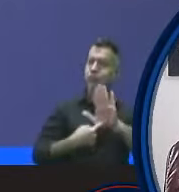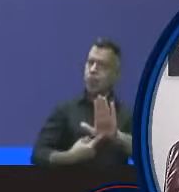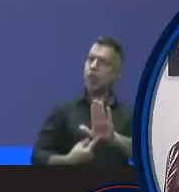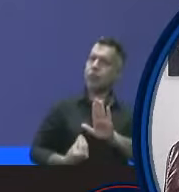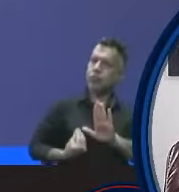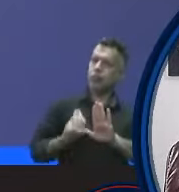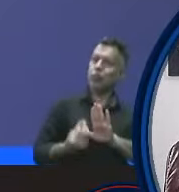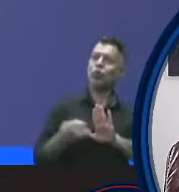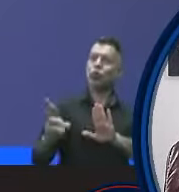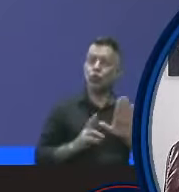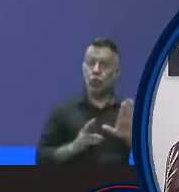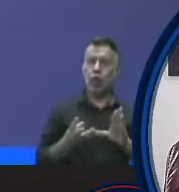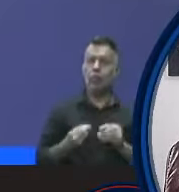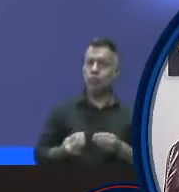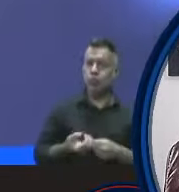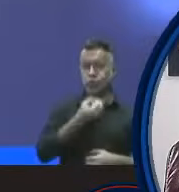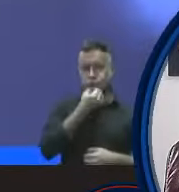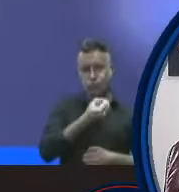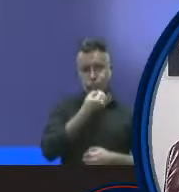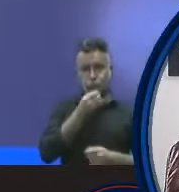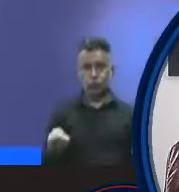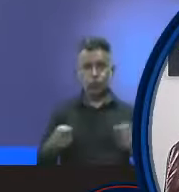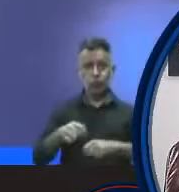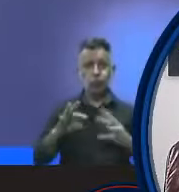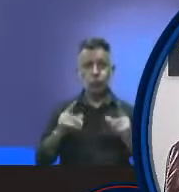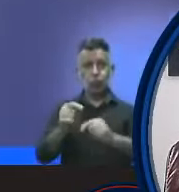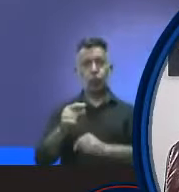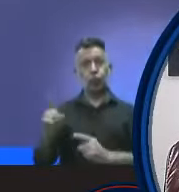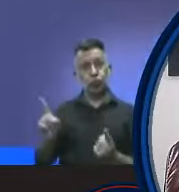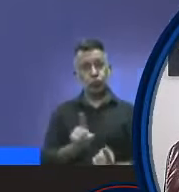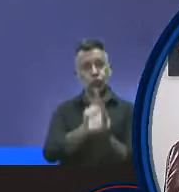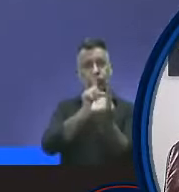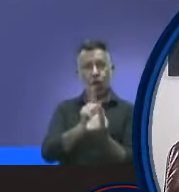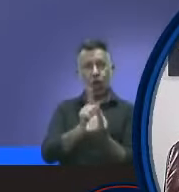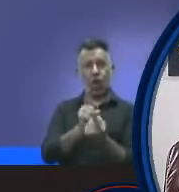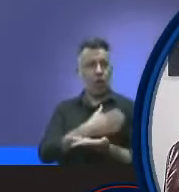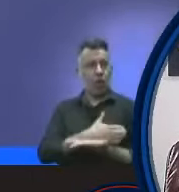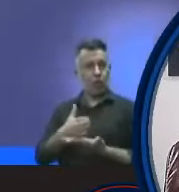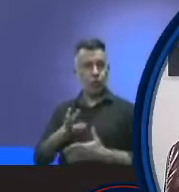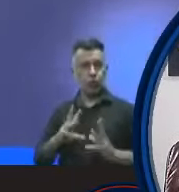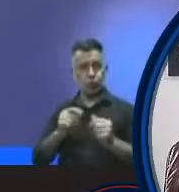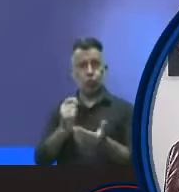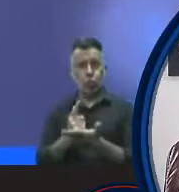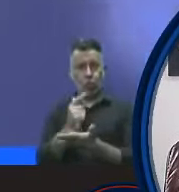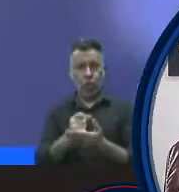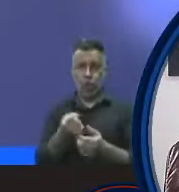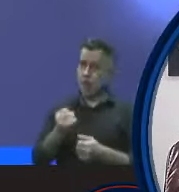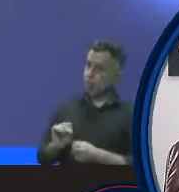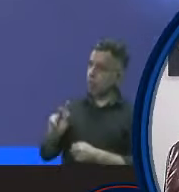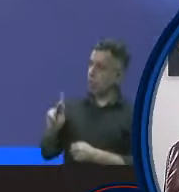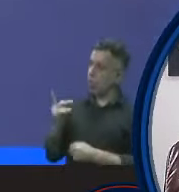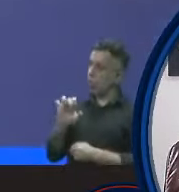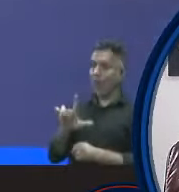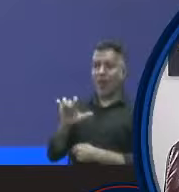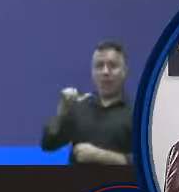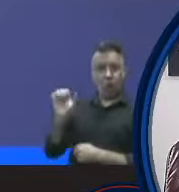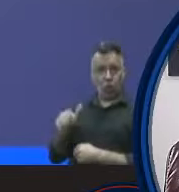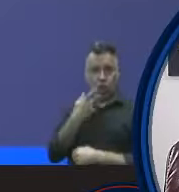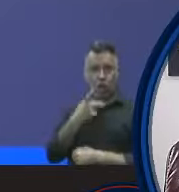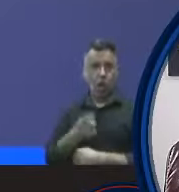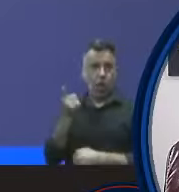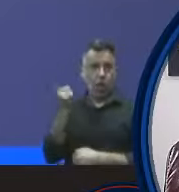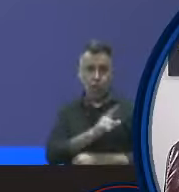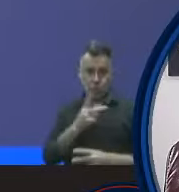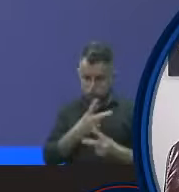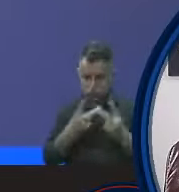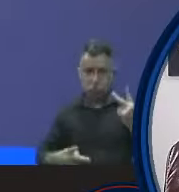soluções, muitos caminhos possíveis para os nossos clientes financiarem as suas compras. E se o Ellison falou que a Via ganha o jogo